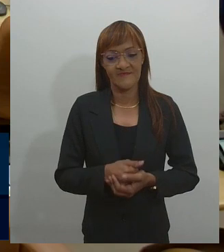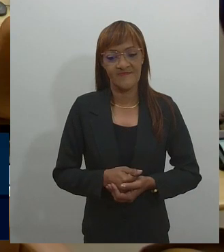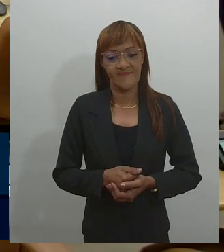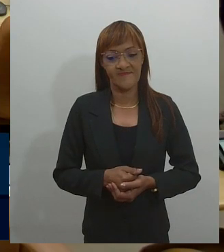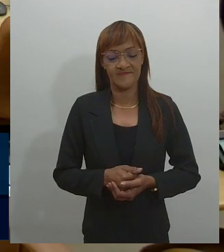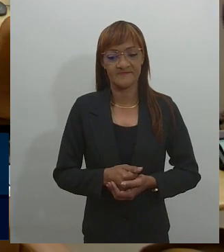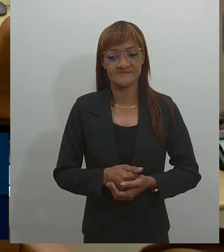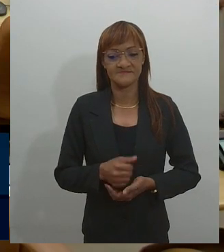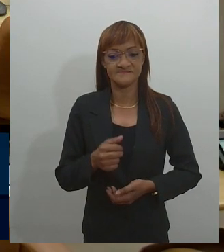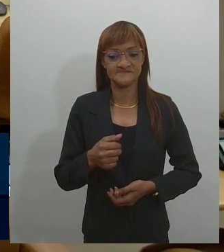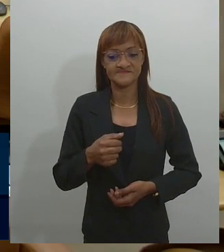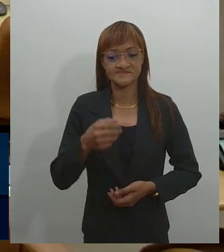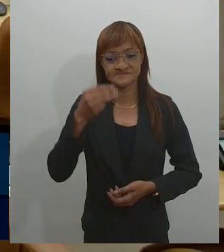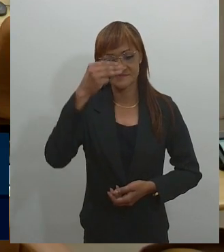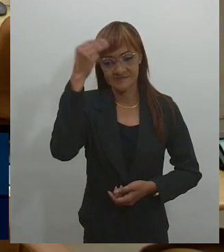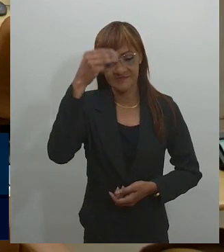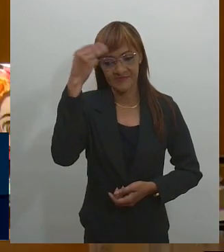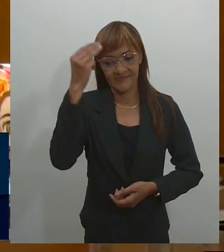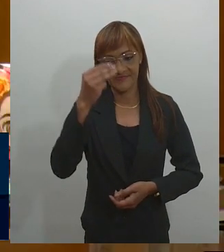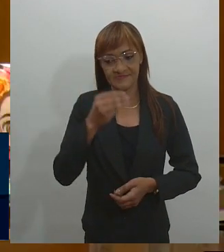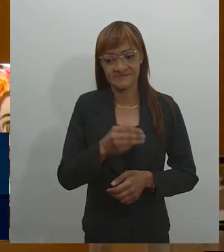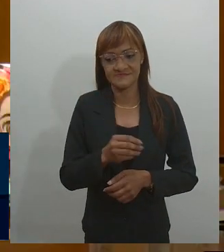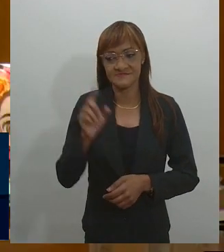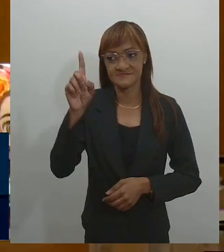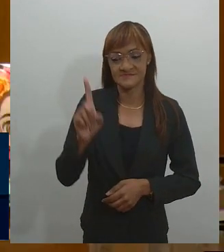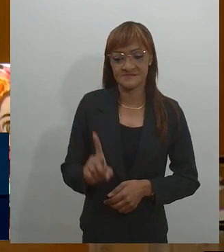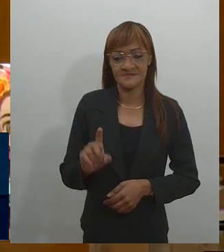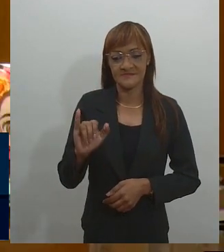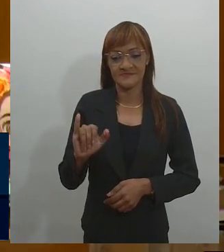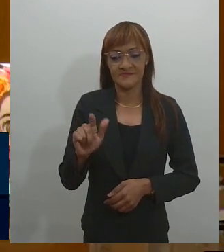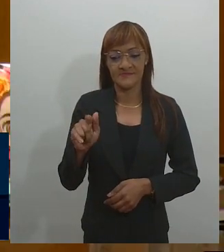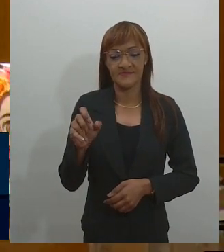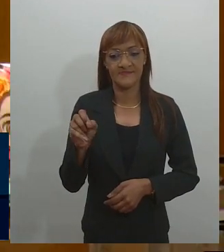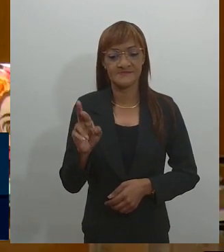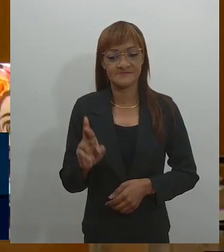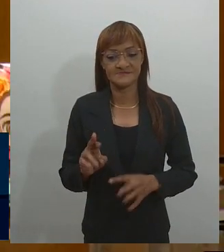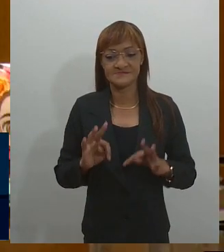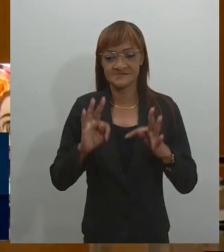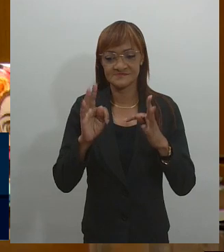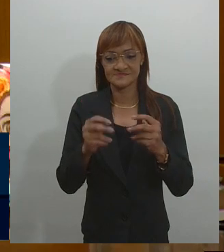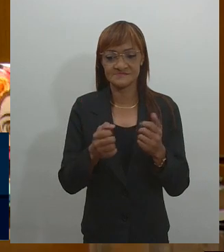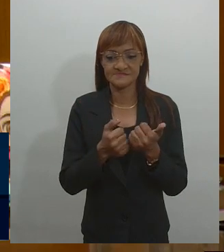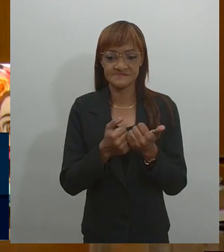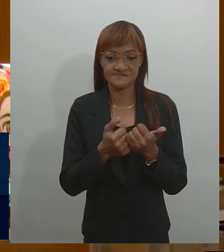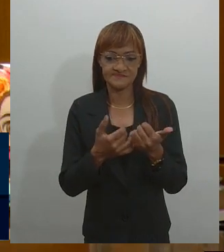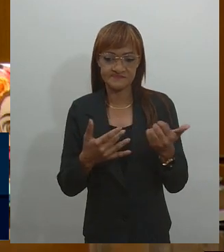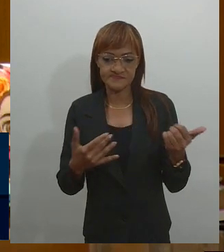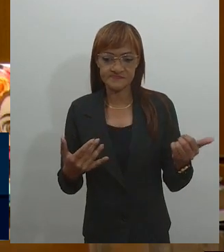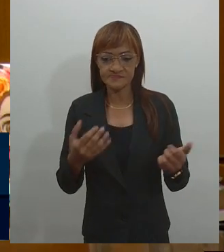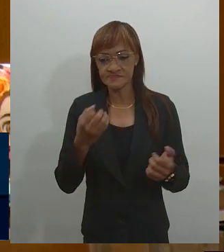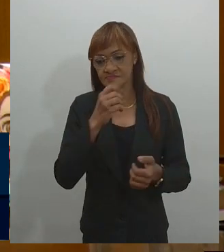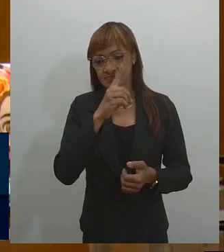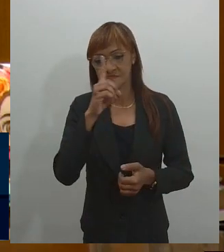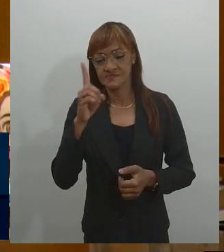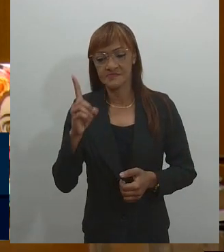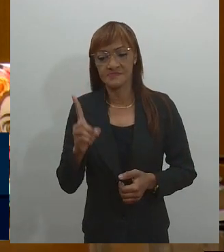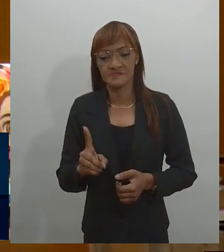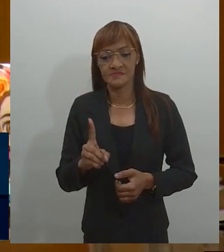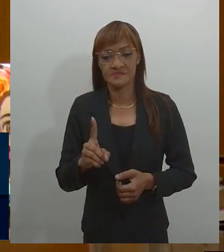diretor Igor, toda a mesa diretora, bom dia às deputadas, bom dia